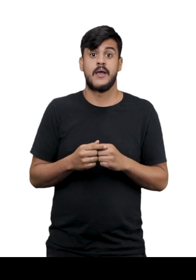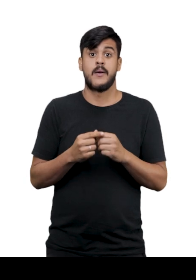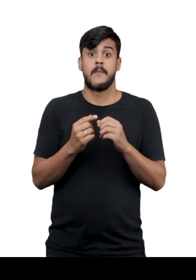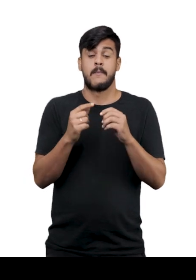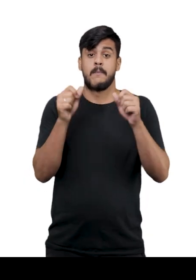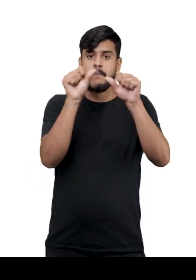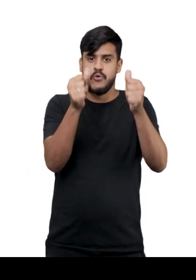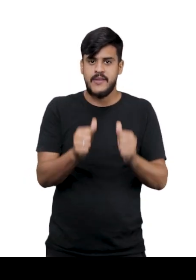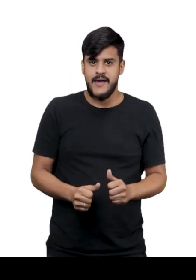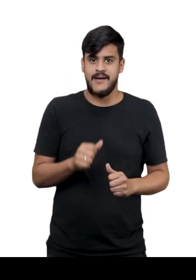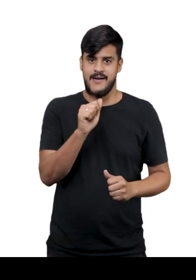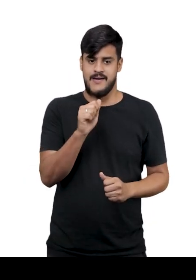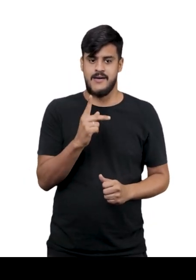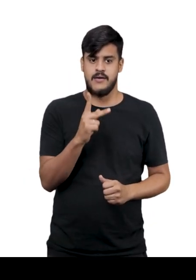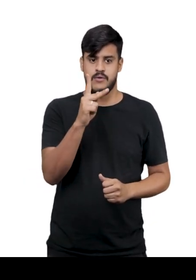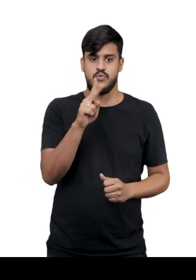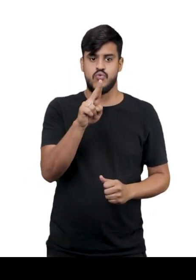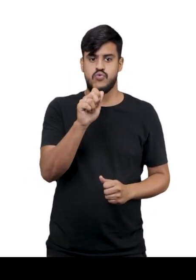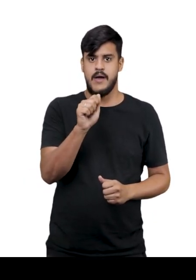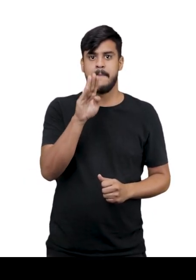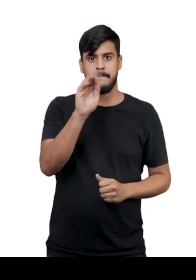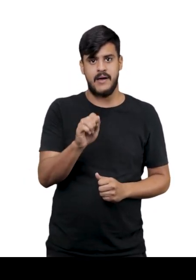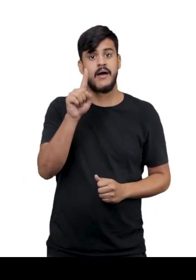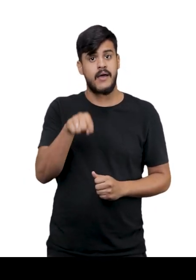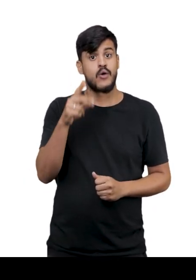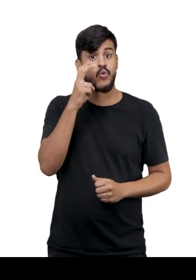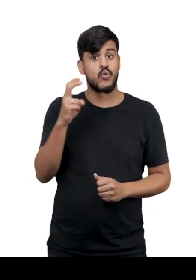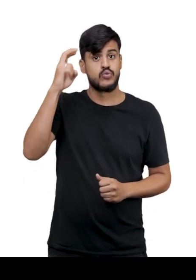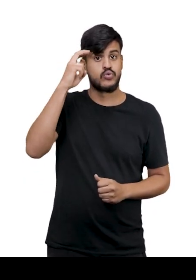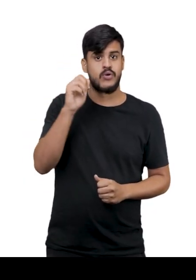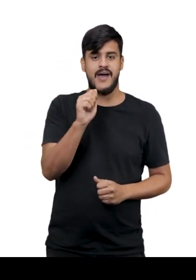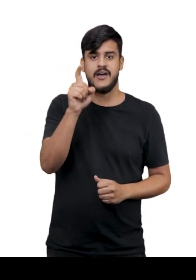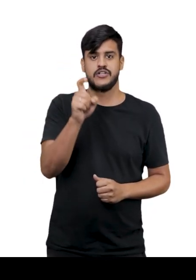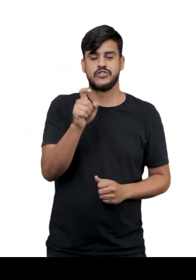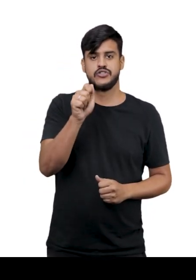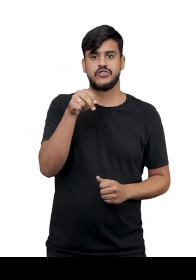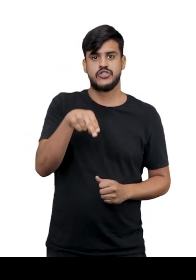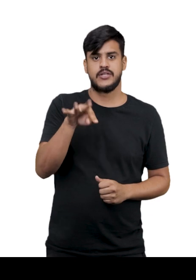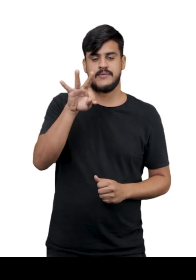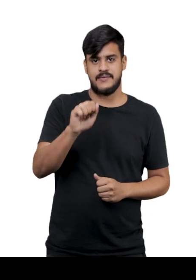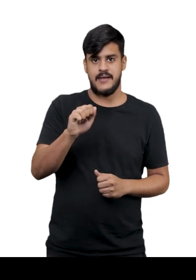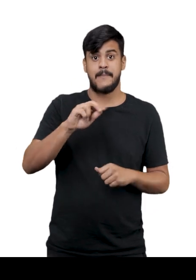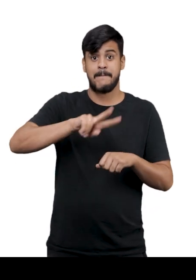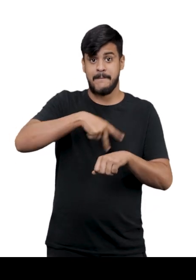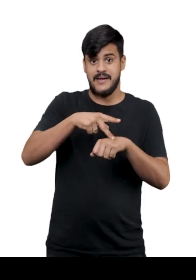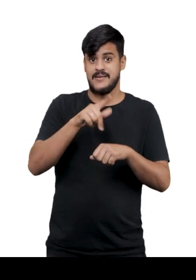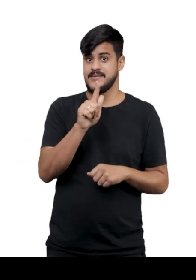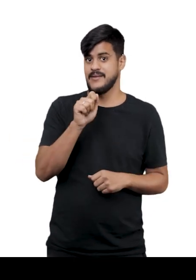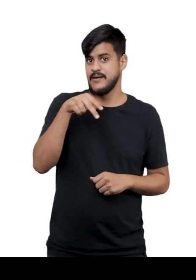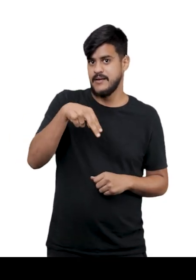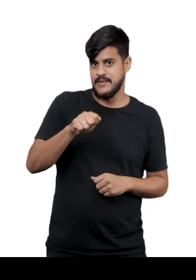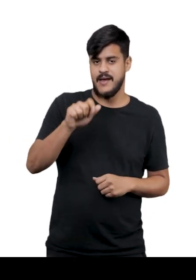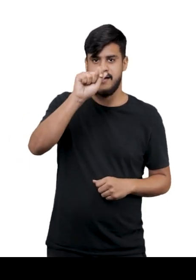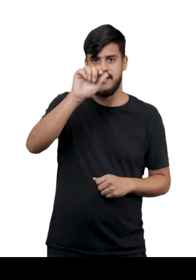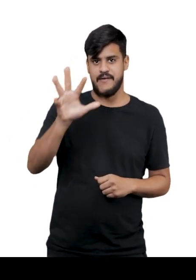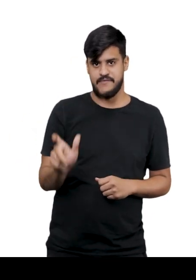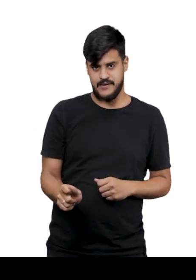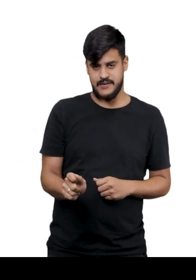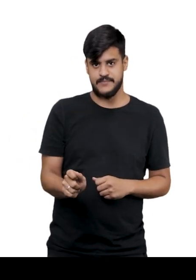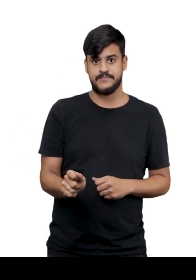boneca de fertilidade Akuaba vem da cultura Ashanti, do país Gana, na África